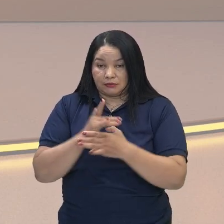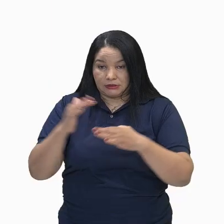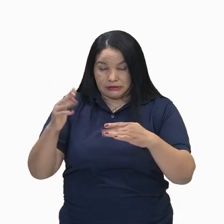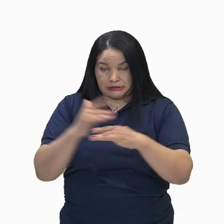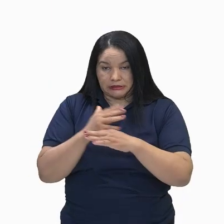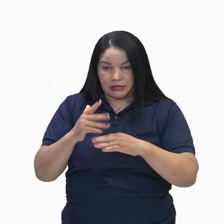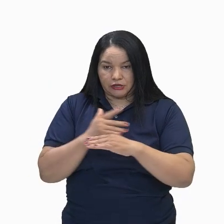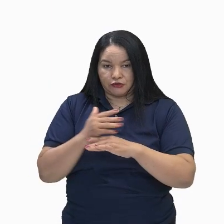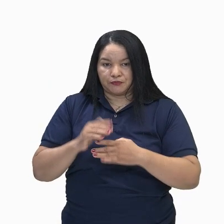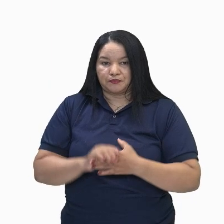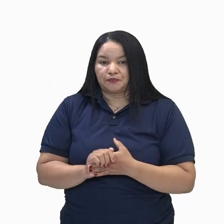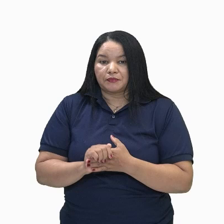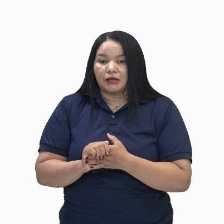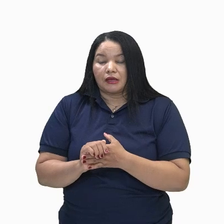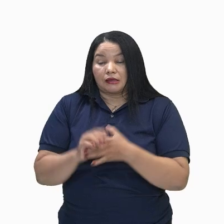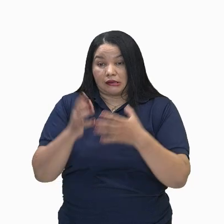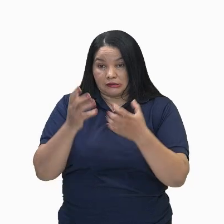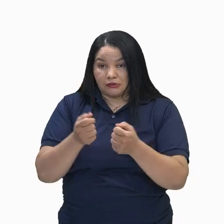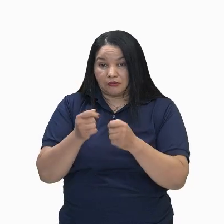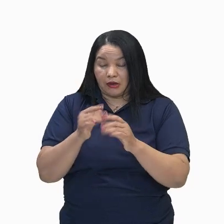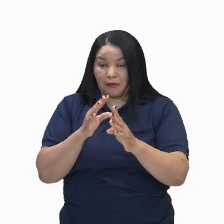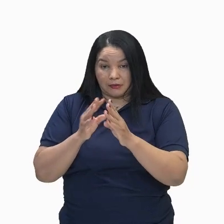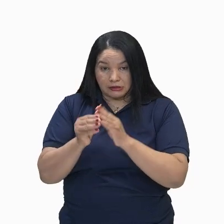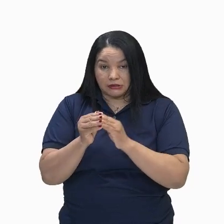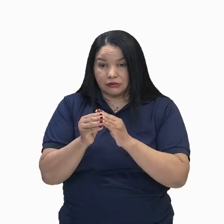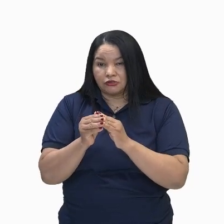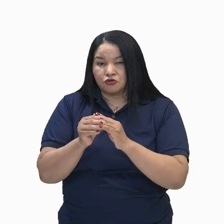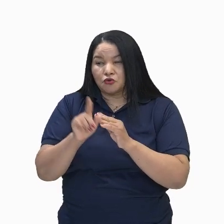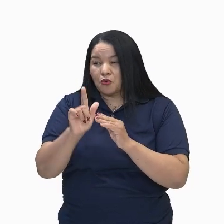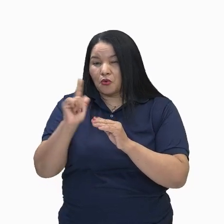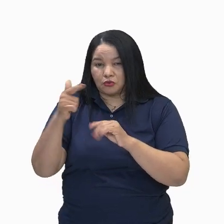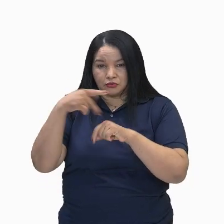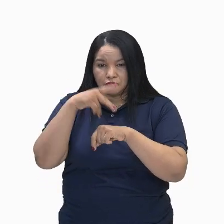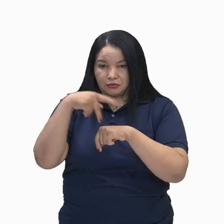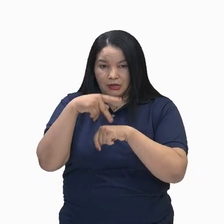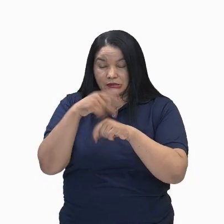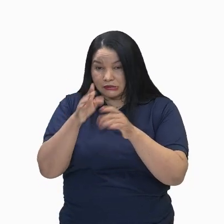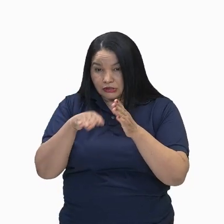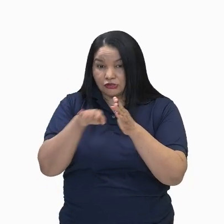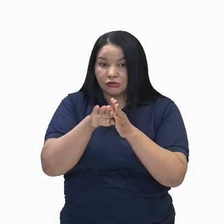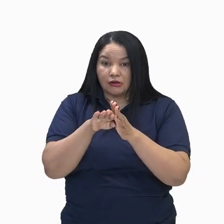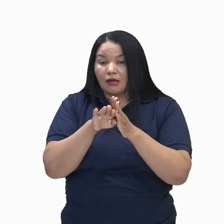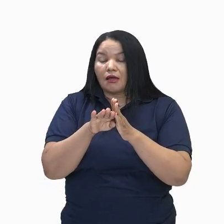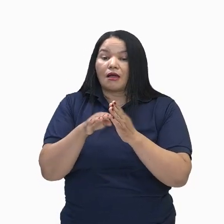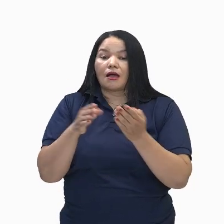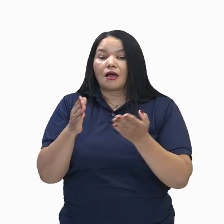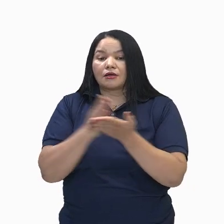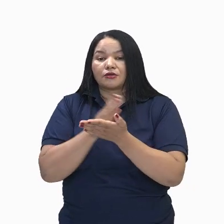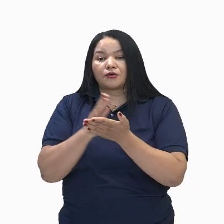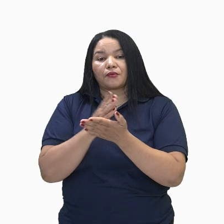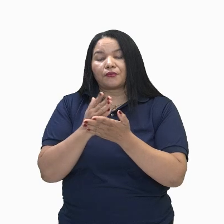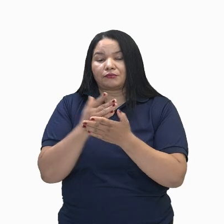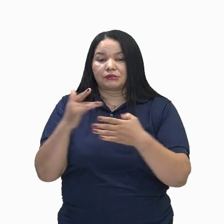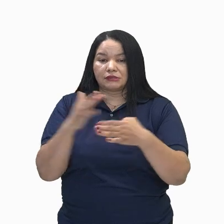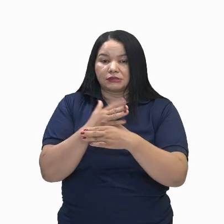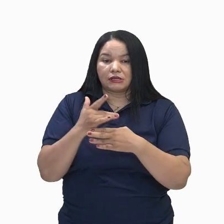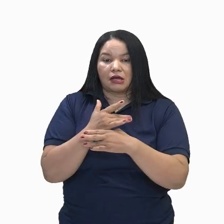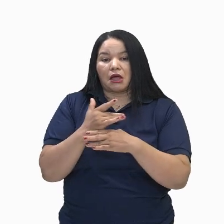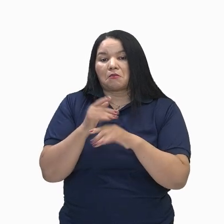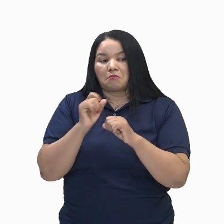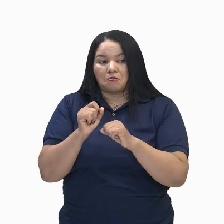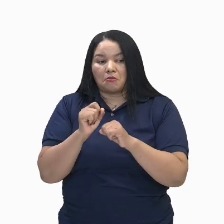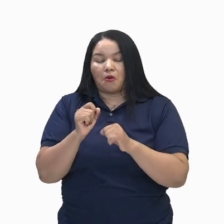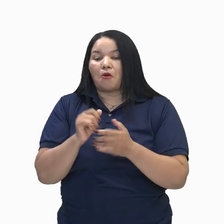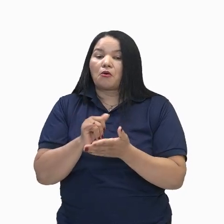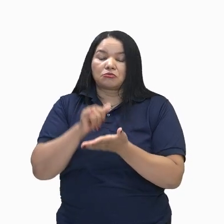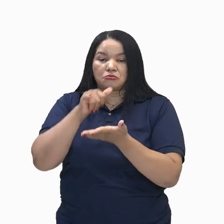receberam muitos imigrantes, né, de outros países, principalmente de Nova York, até